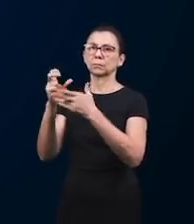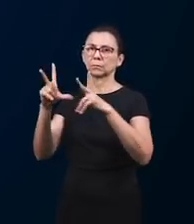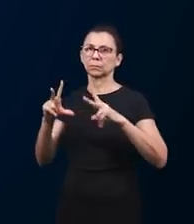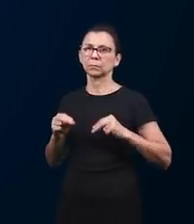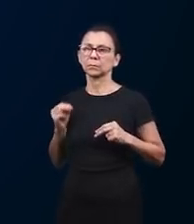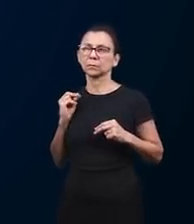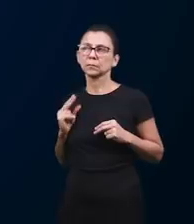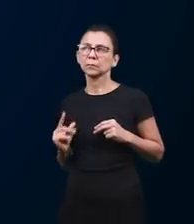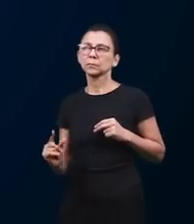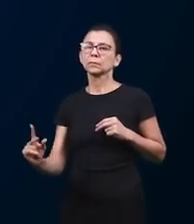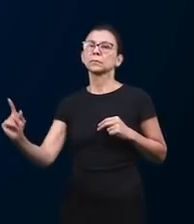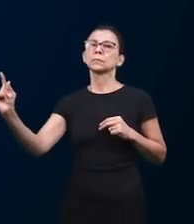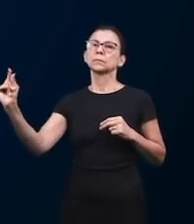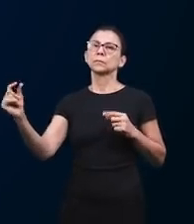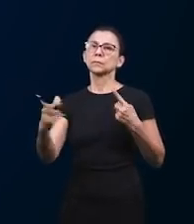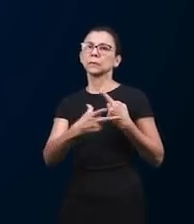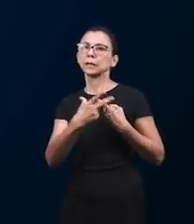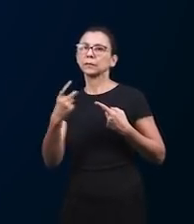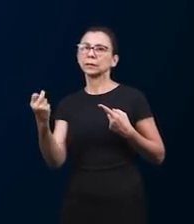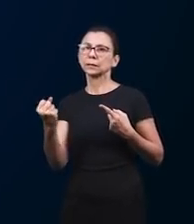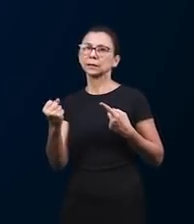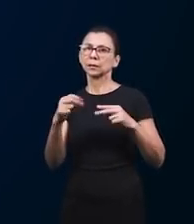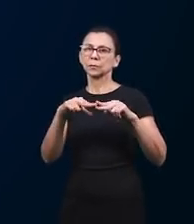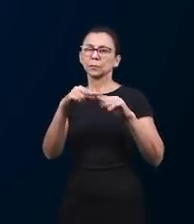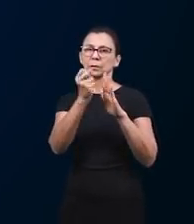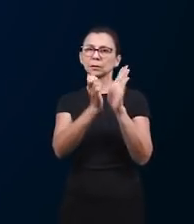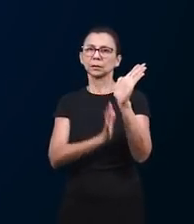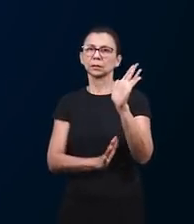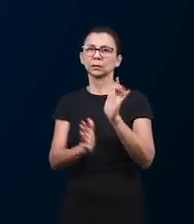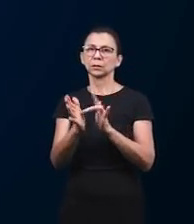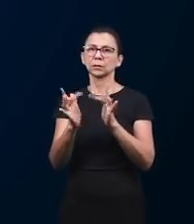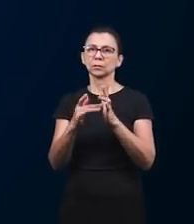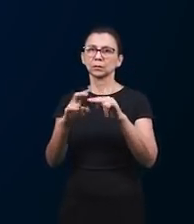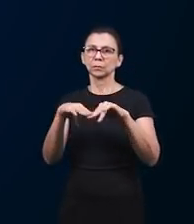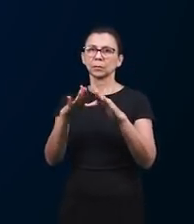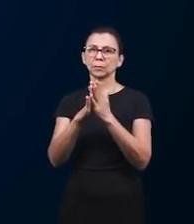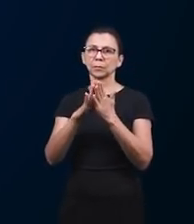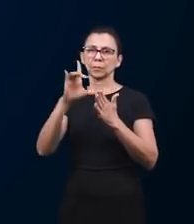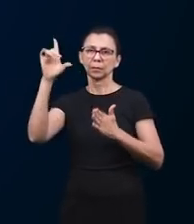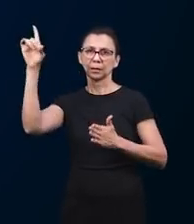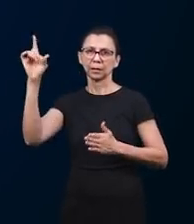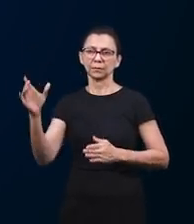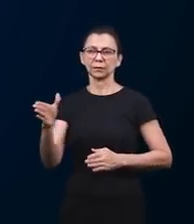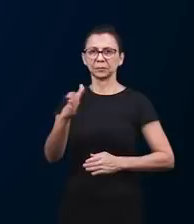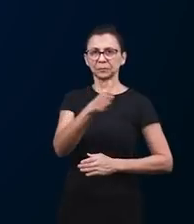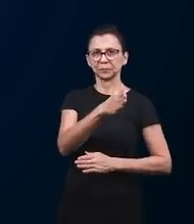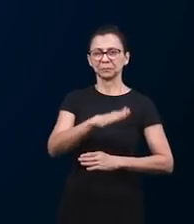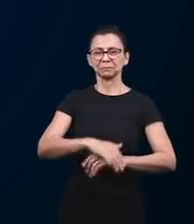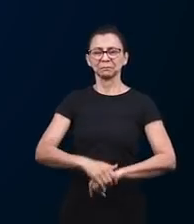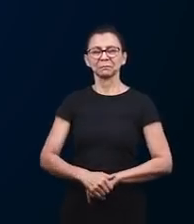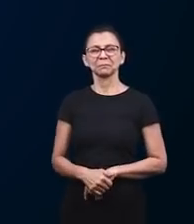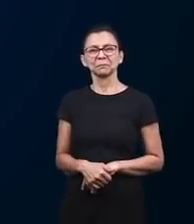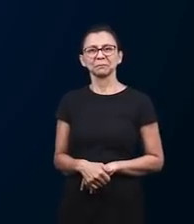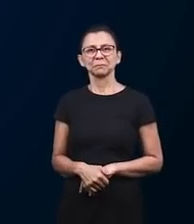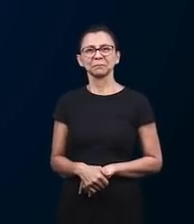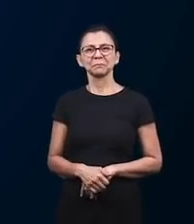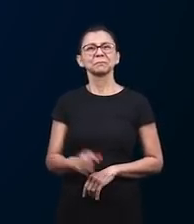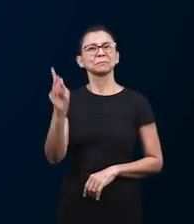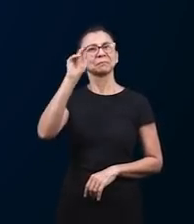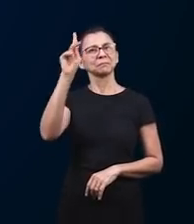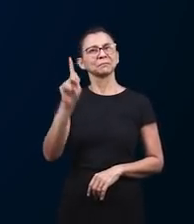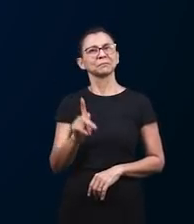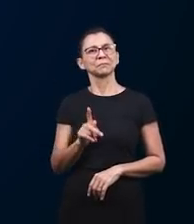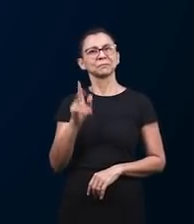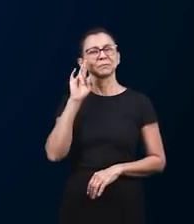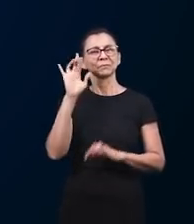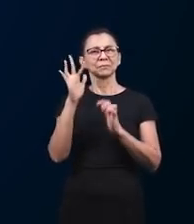vai vencer pelo sangue e pela palavra. A paz do Senhor Jesus. Irmãos, a paz do Senhor. João Marcos aqui